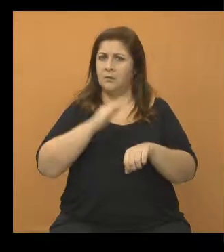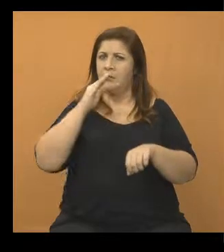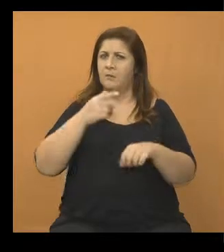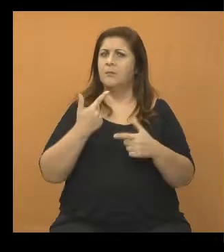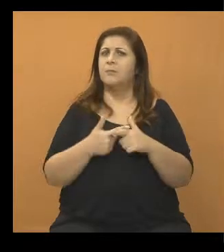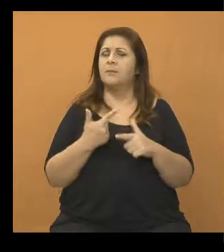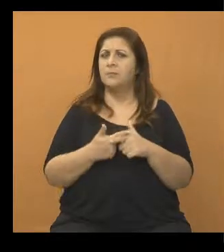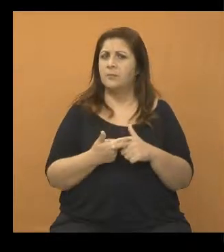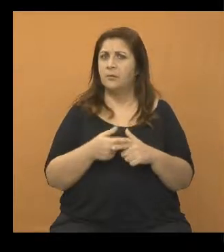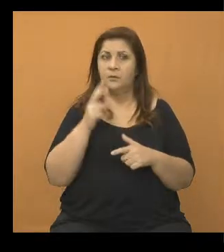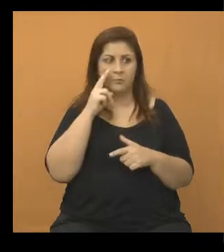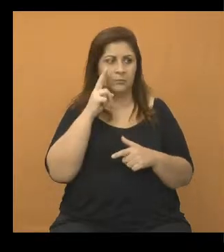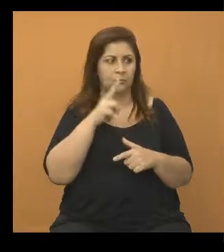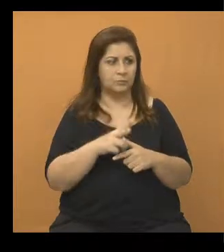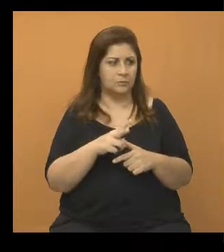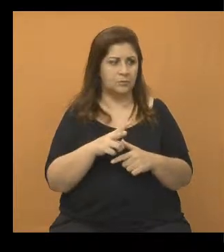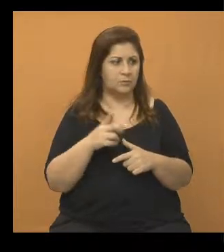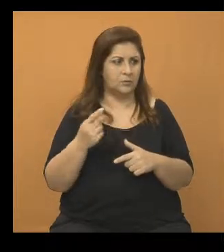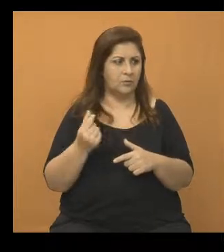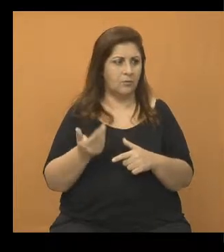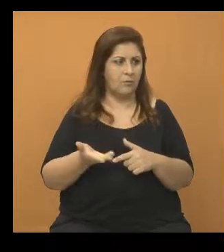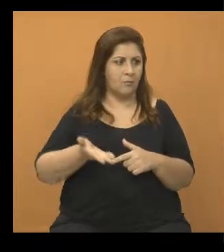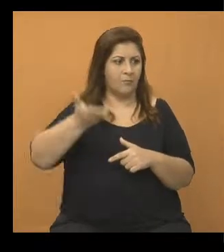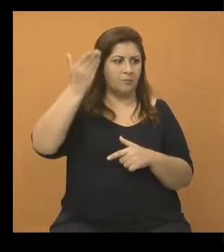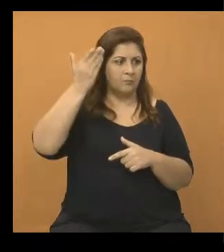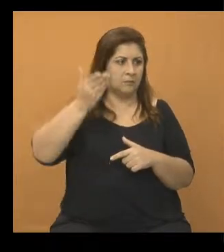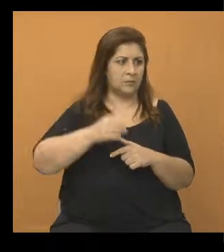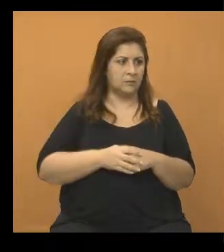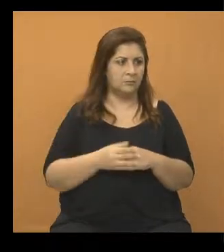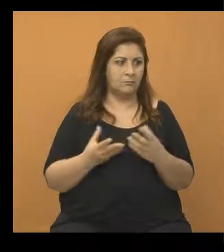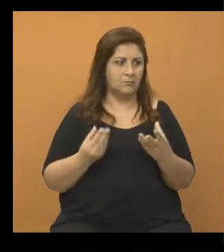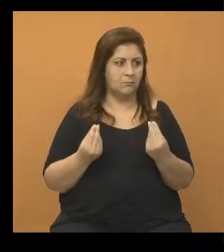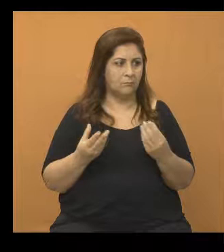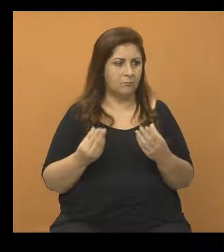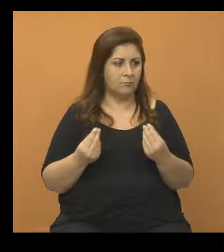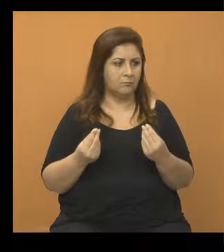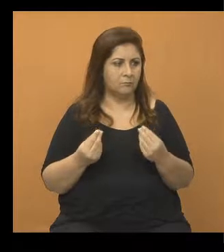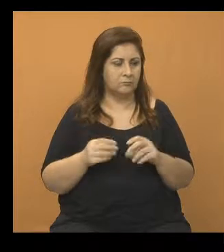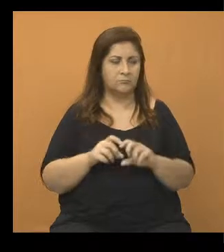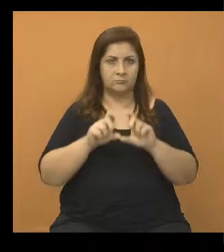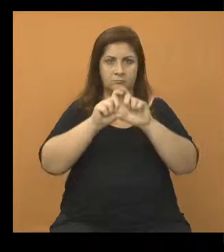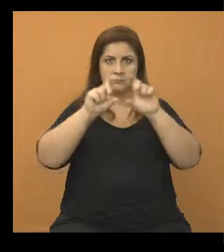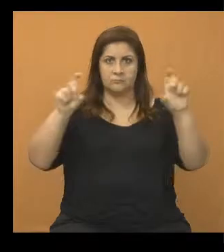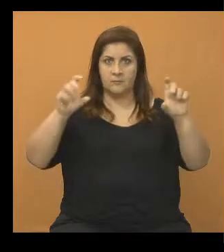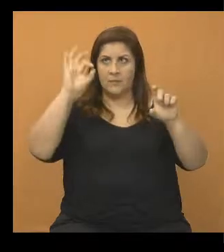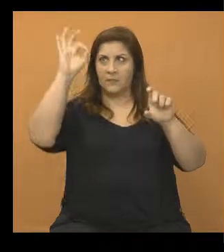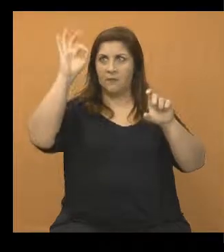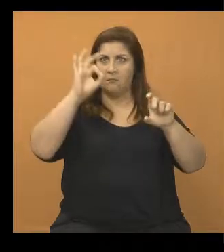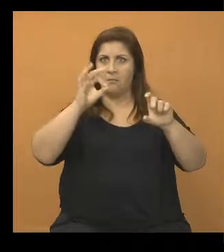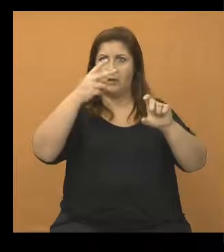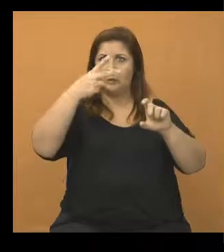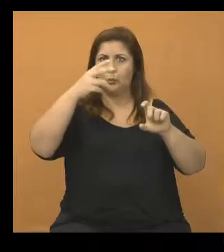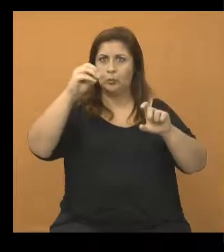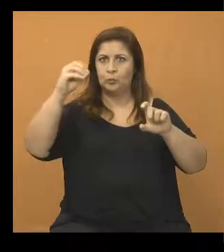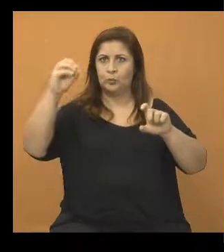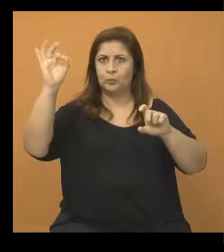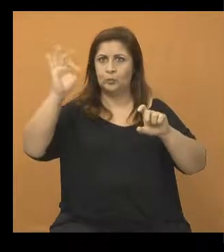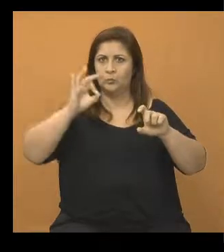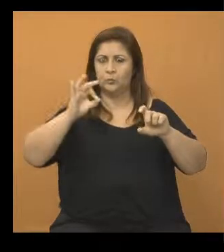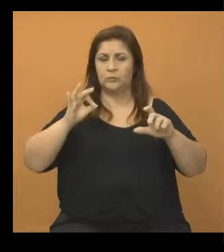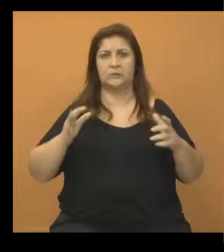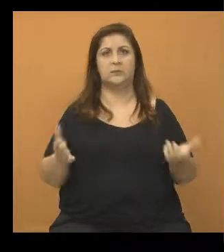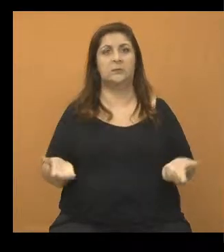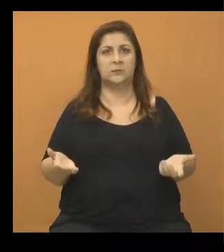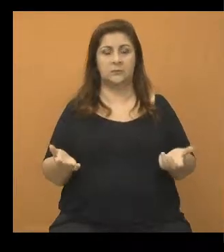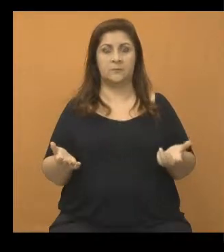porque, olhando os aumentos que vêm em seguida, está gritante um percentual de 200%